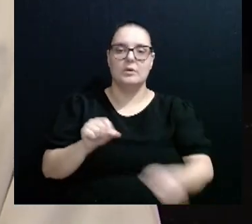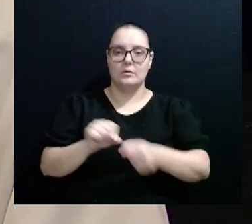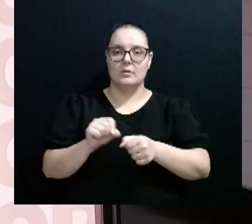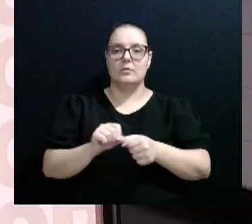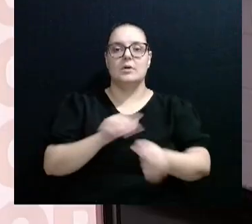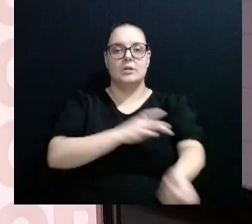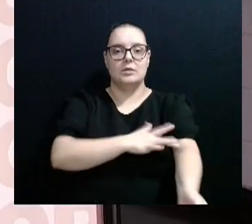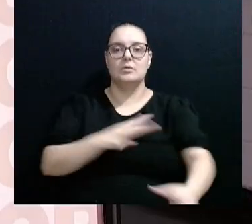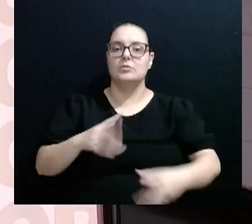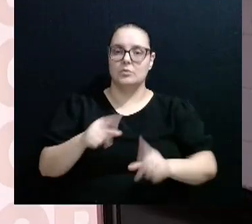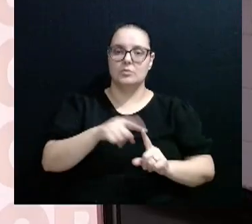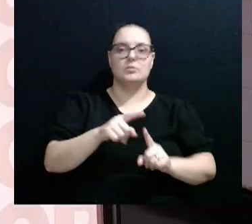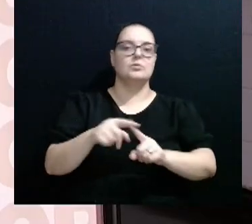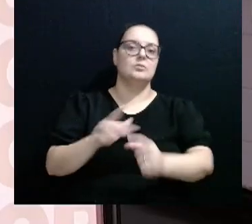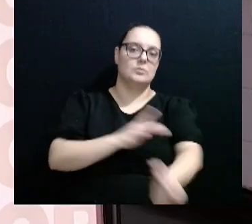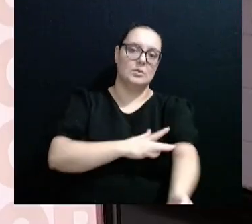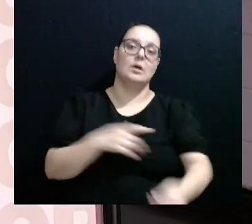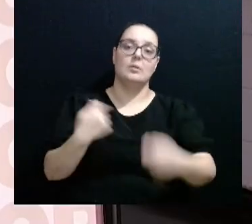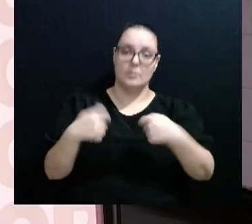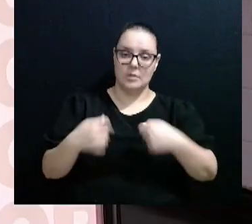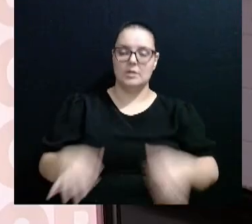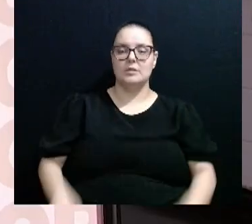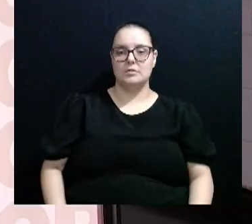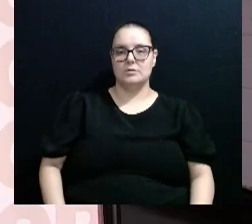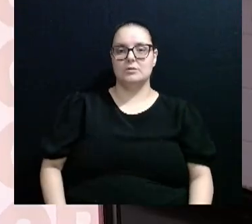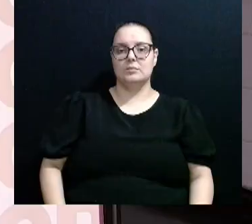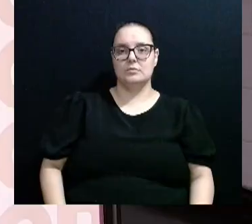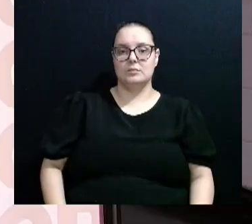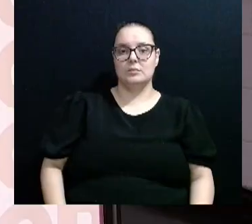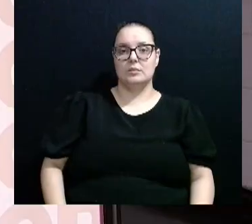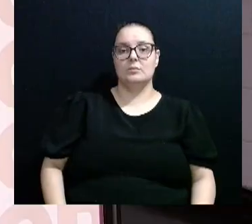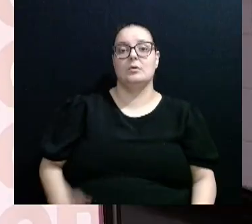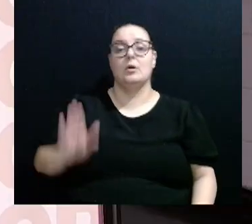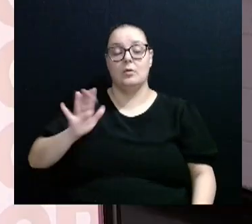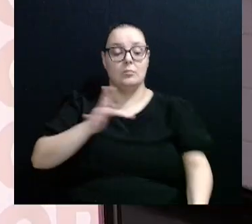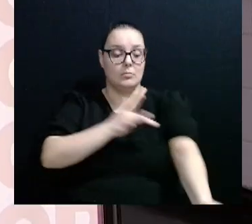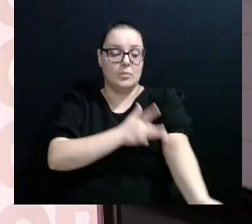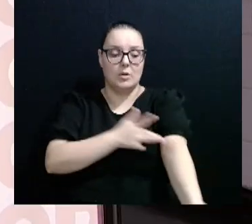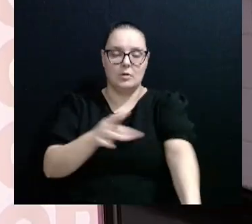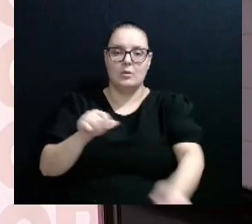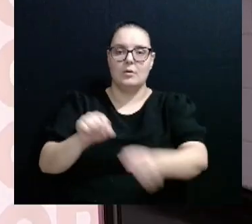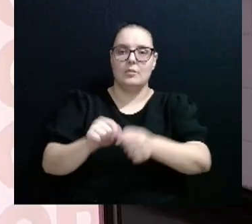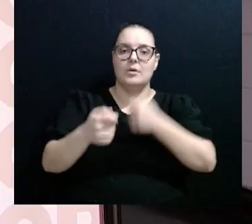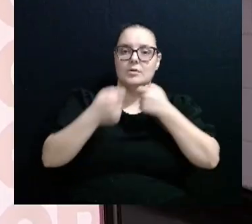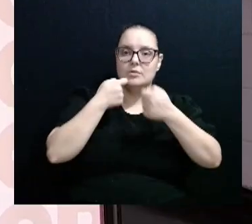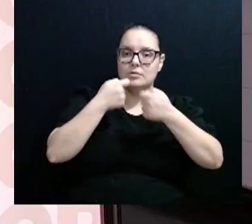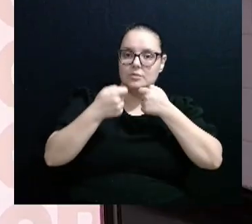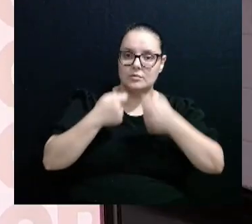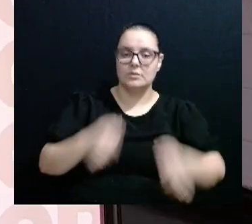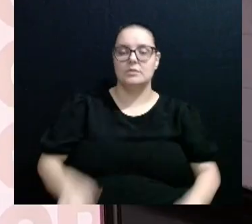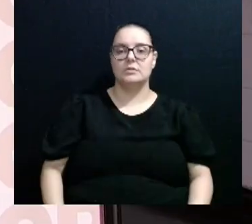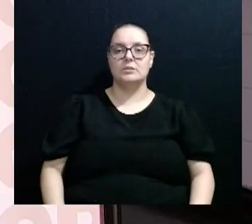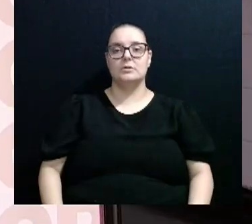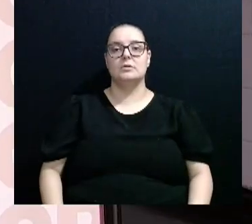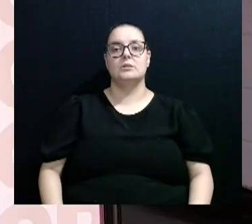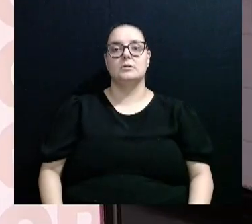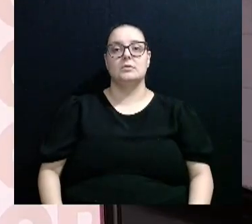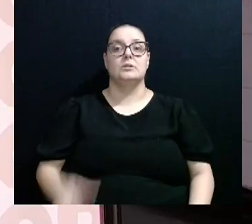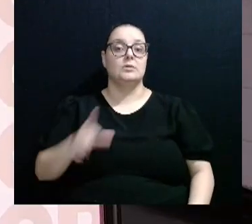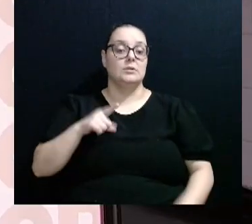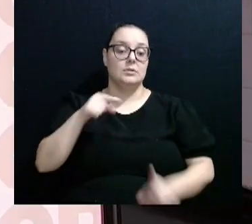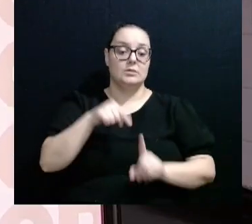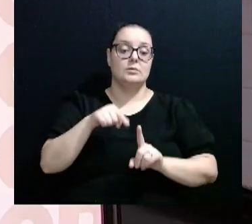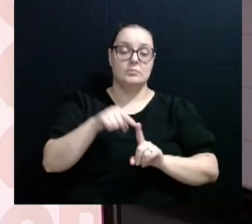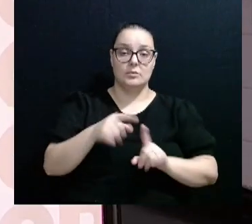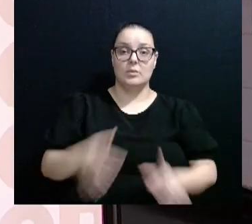são necessários. Com o candidato à doação é realizada uma entrevista que tem como objetivo detectar